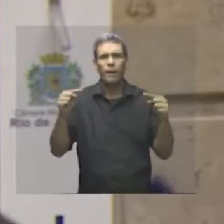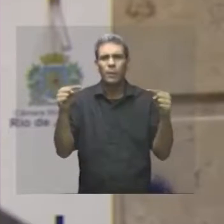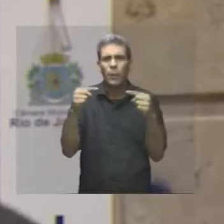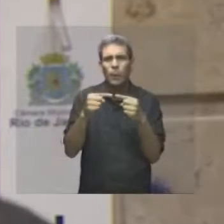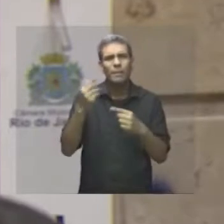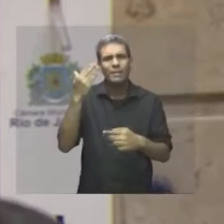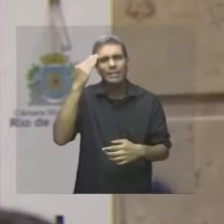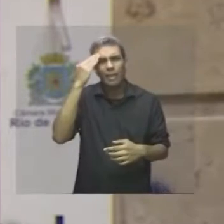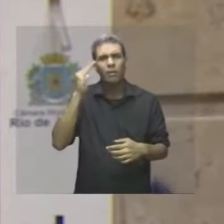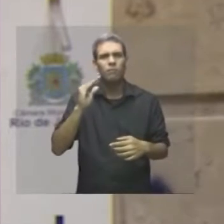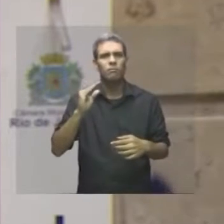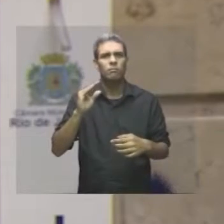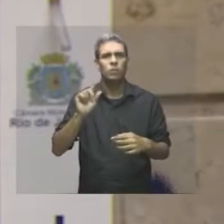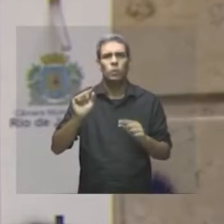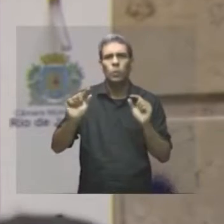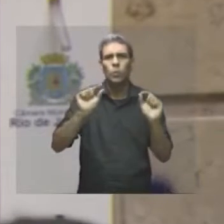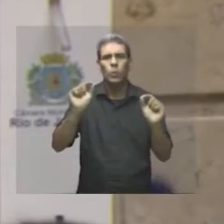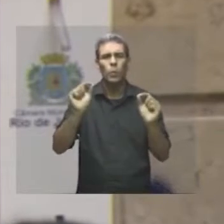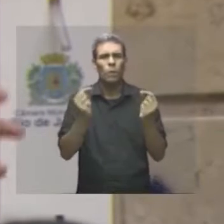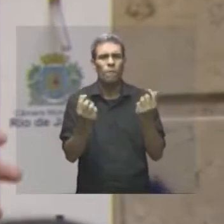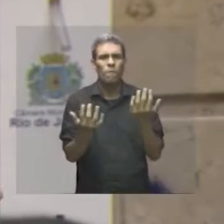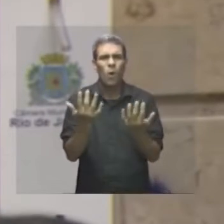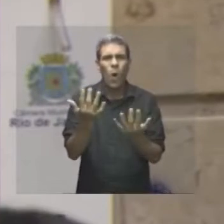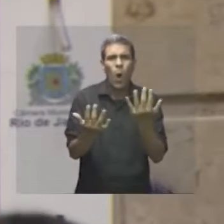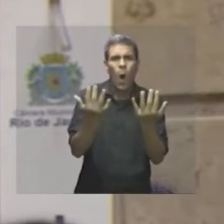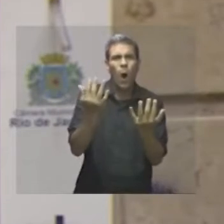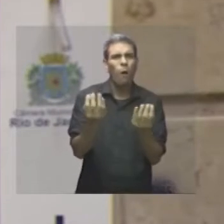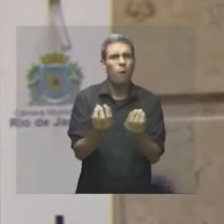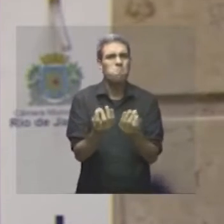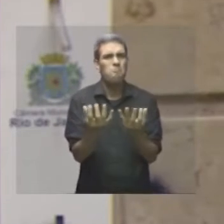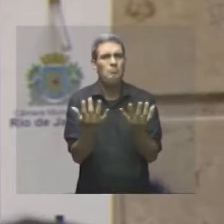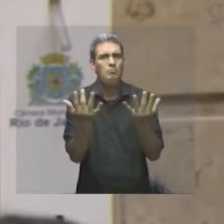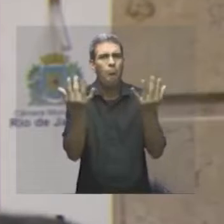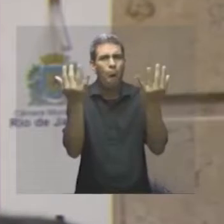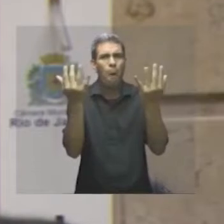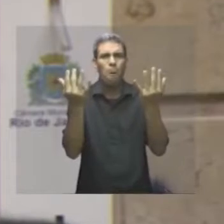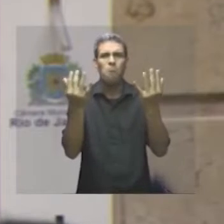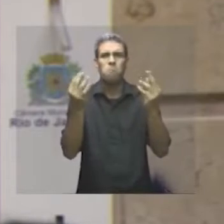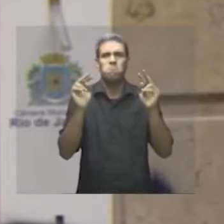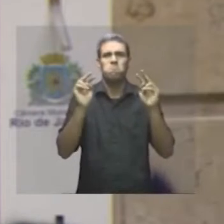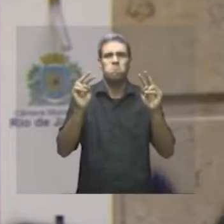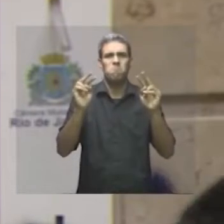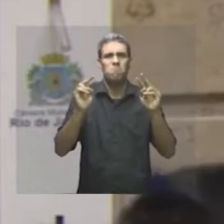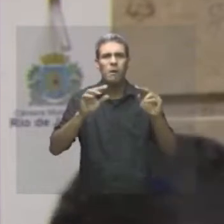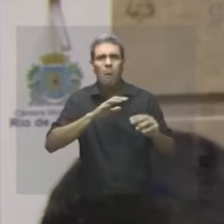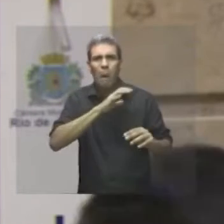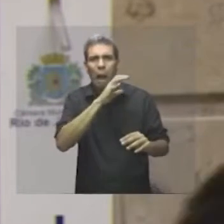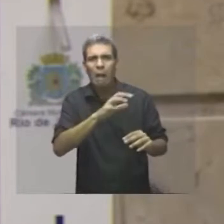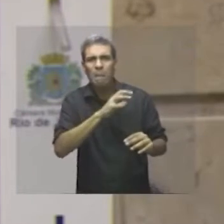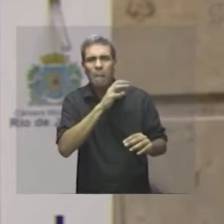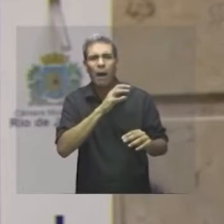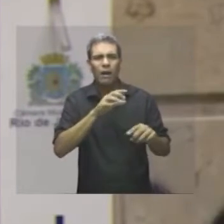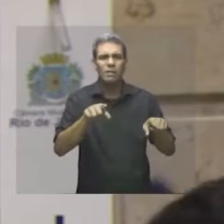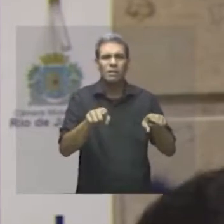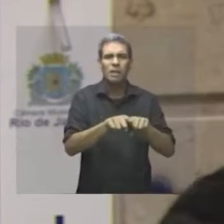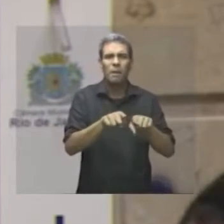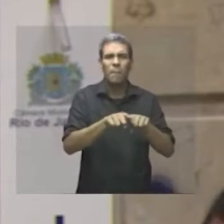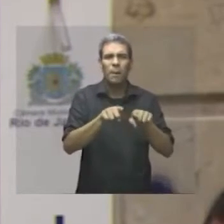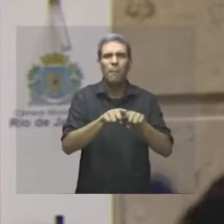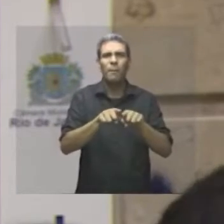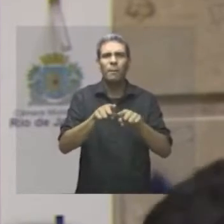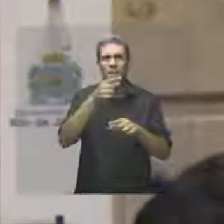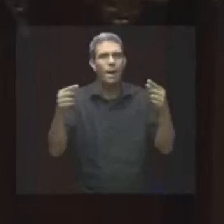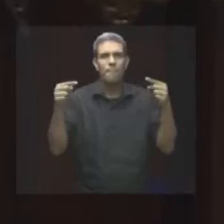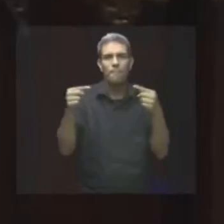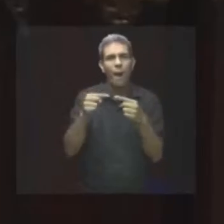gente entende que os fogos trazem muito malefícios, não só à vida dos nossos animais, mas também